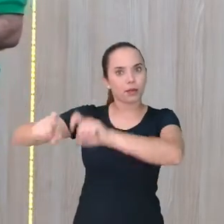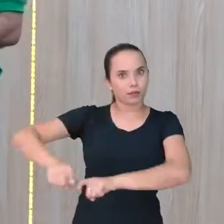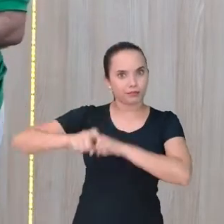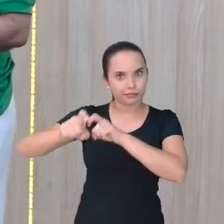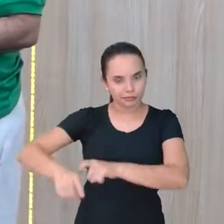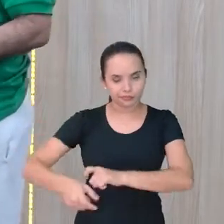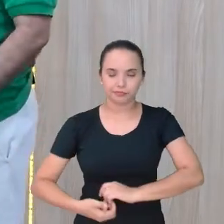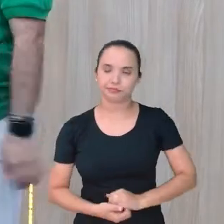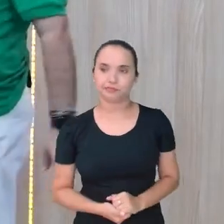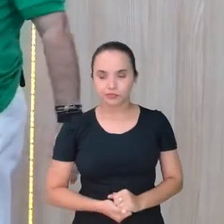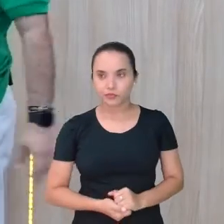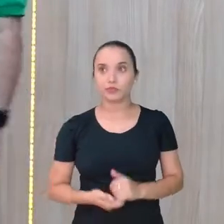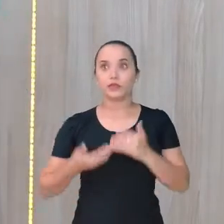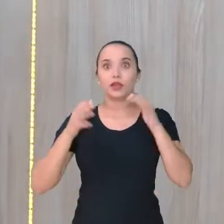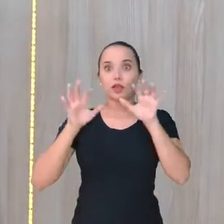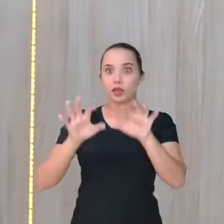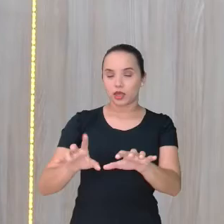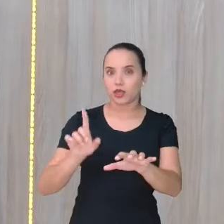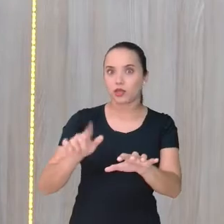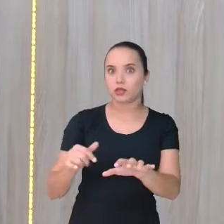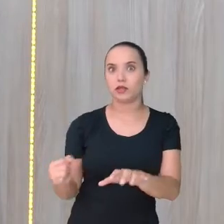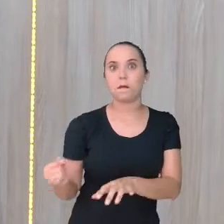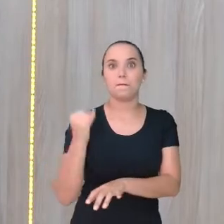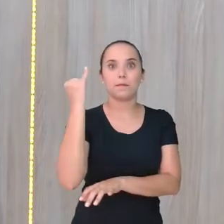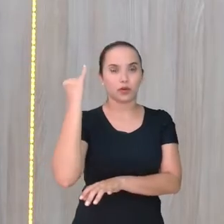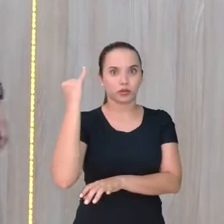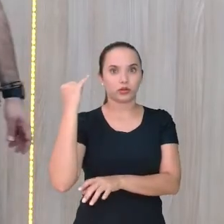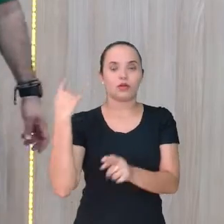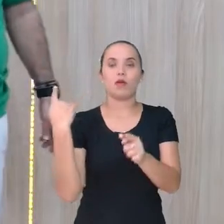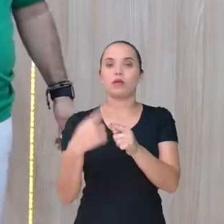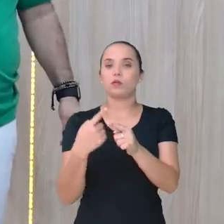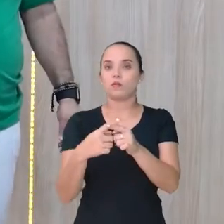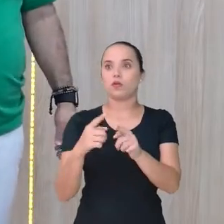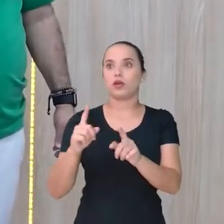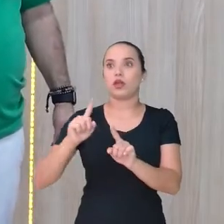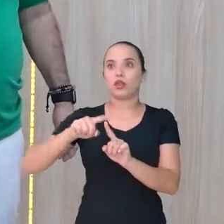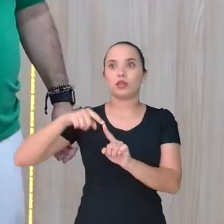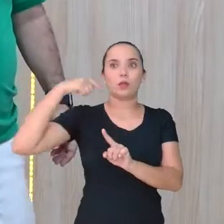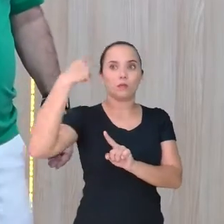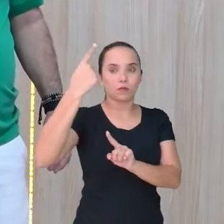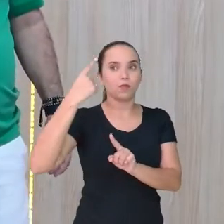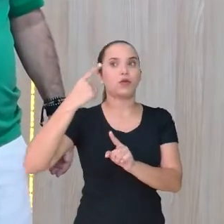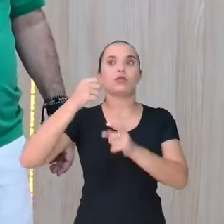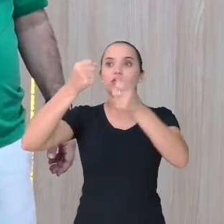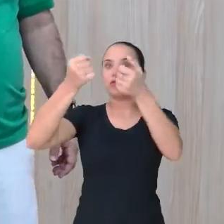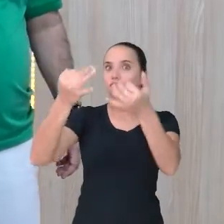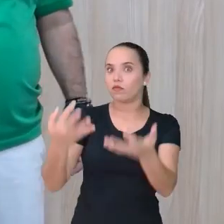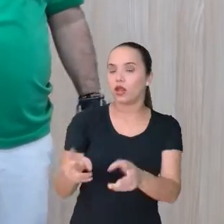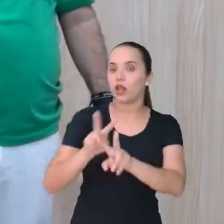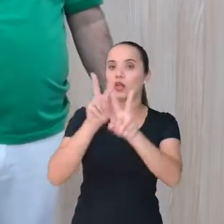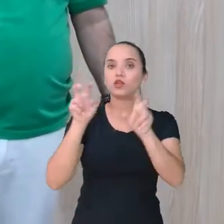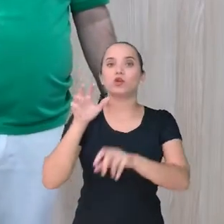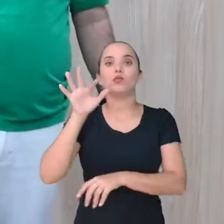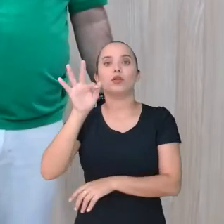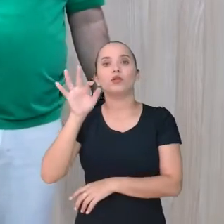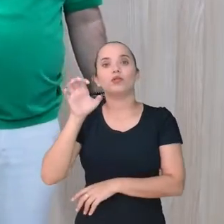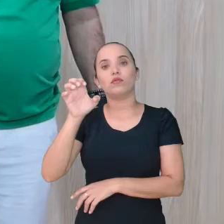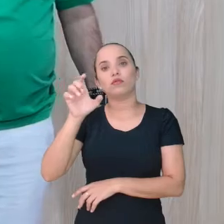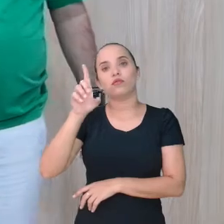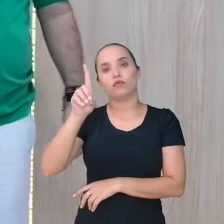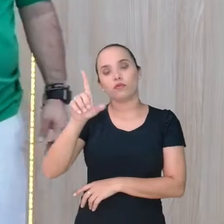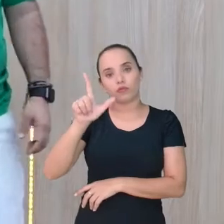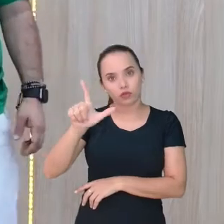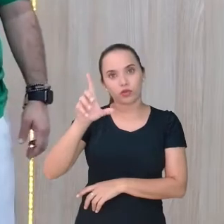ok? E isso vai ser importante para quando a gente for tratar sobre o feudalismo, né, o modo de